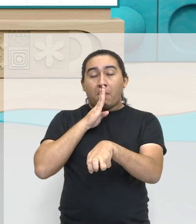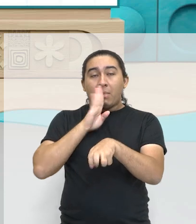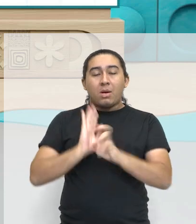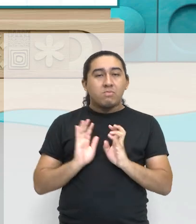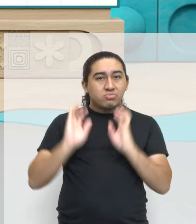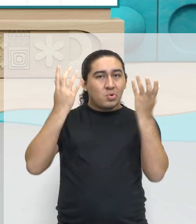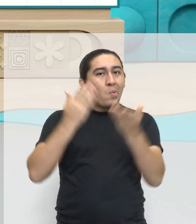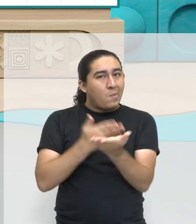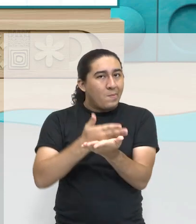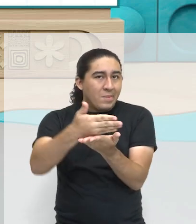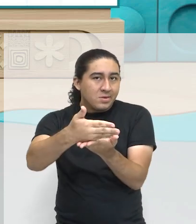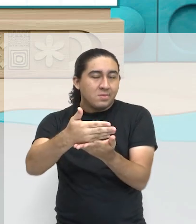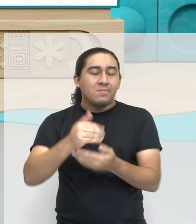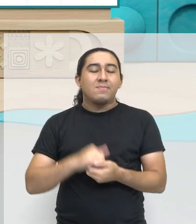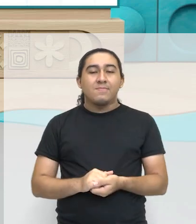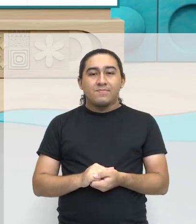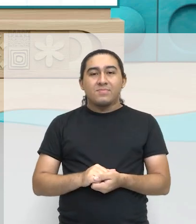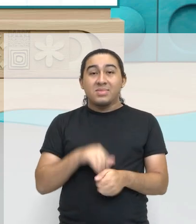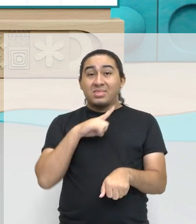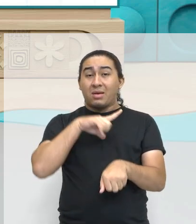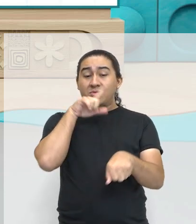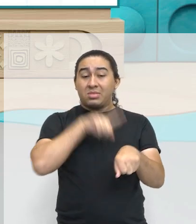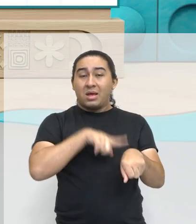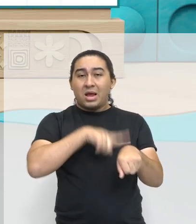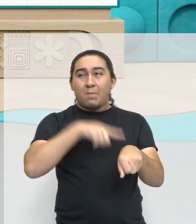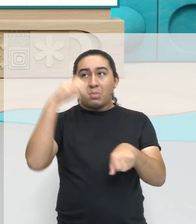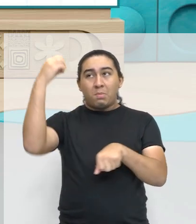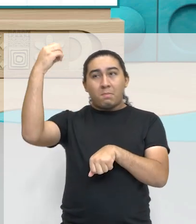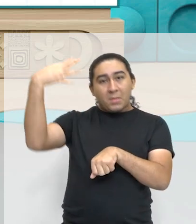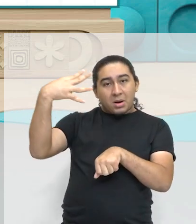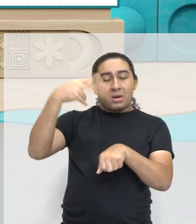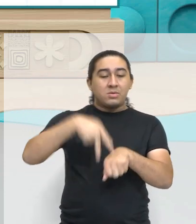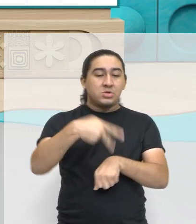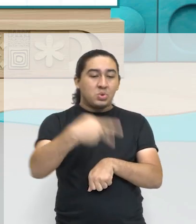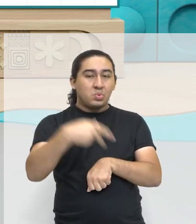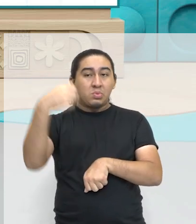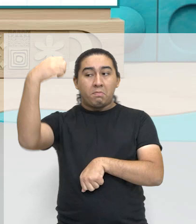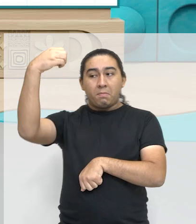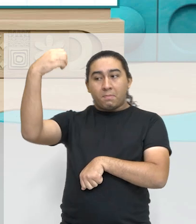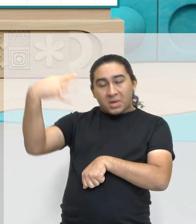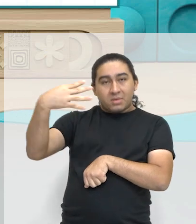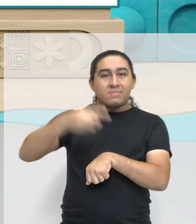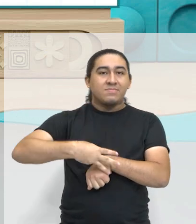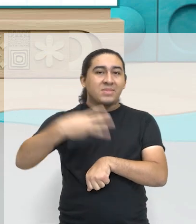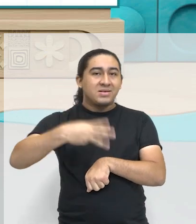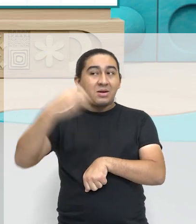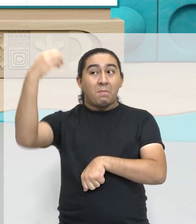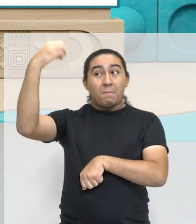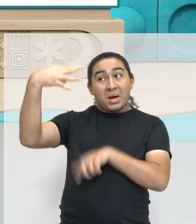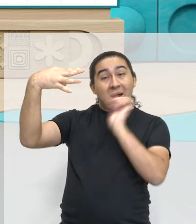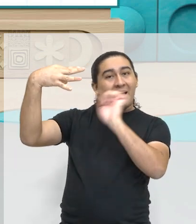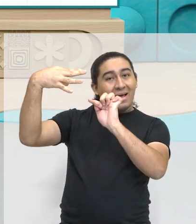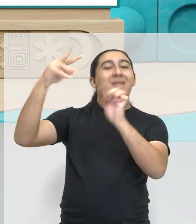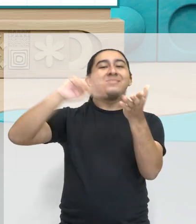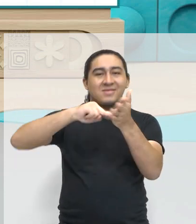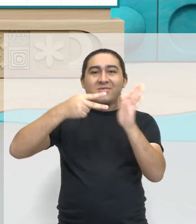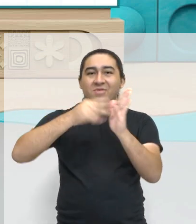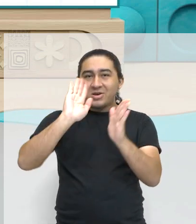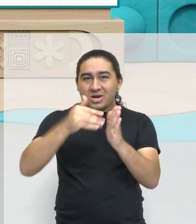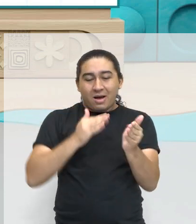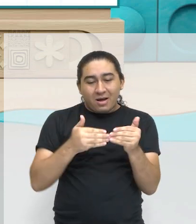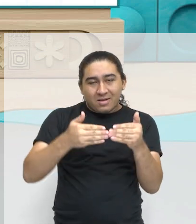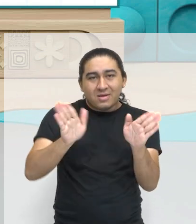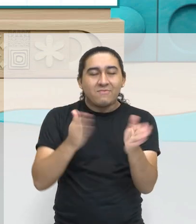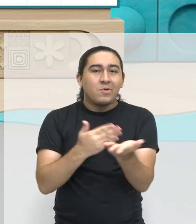que vão tocar para as pessoas se acomodarem, ficarem em silêncio e vai começar o espetáculo. Então, dá um